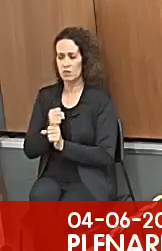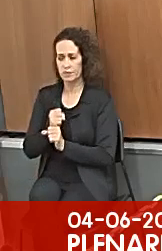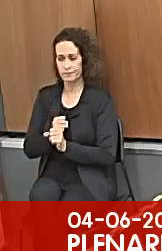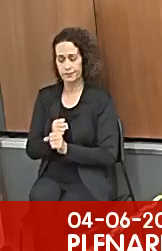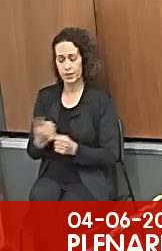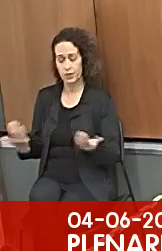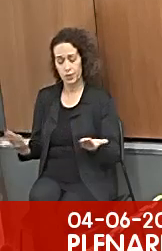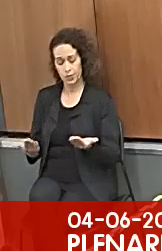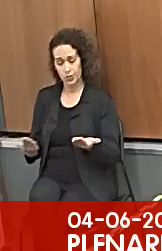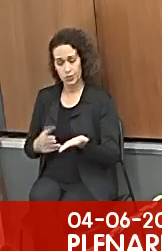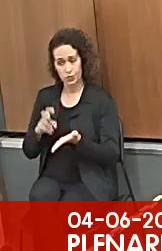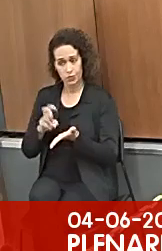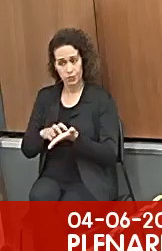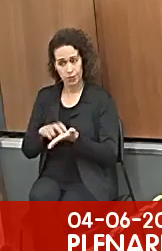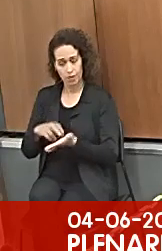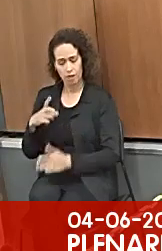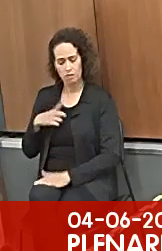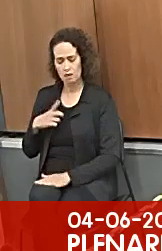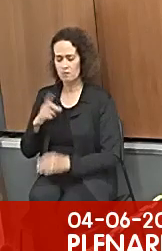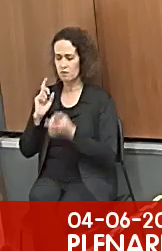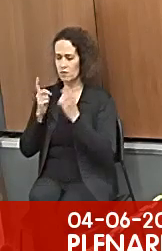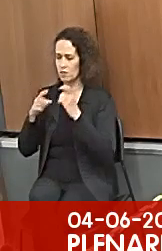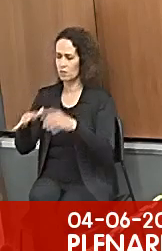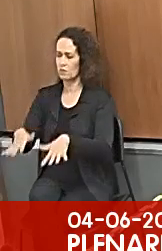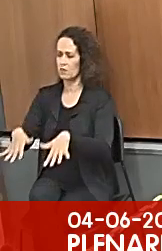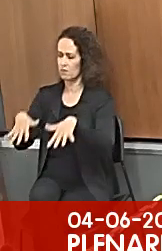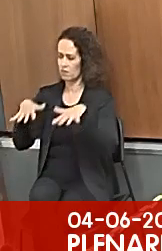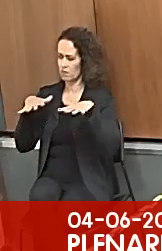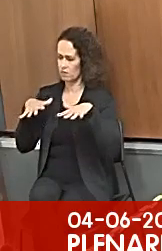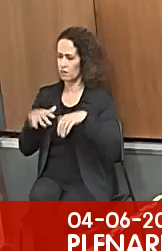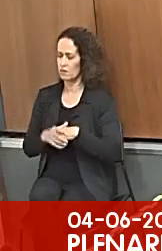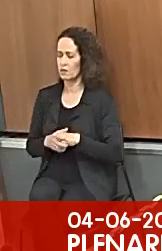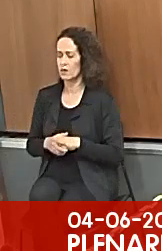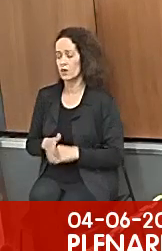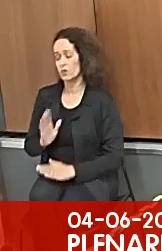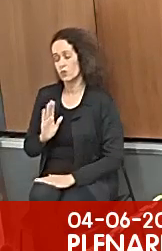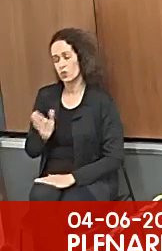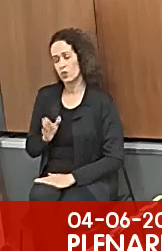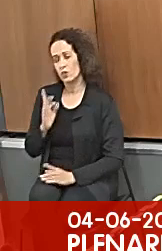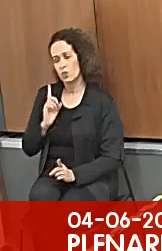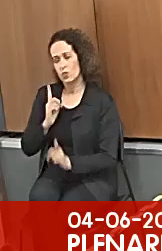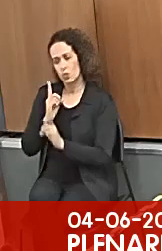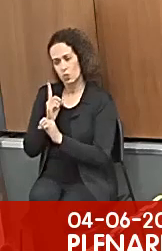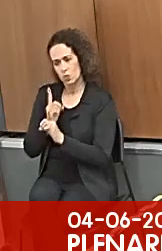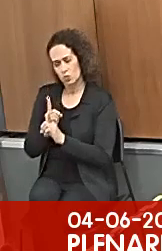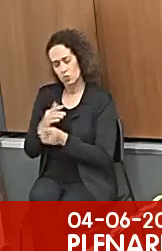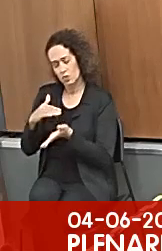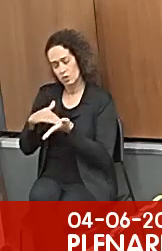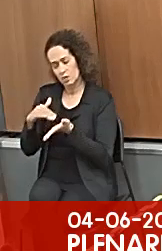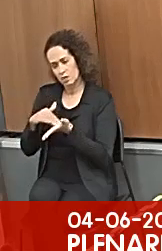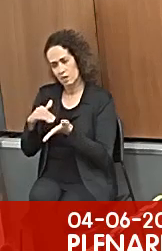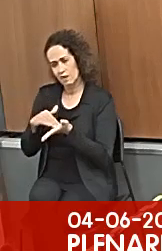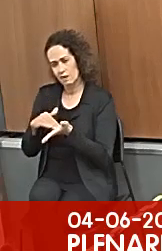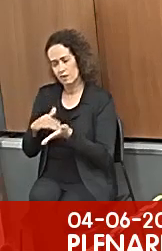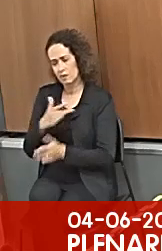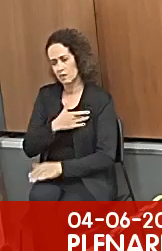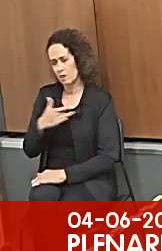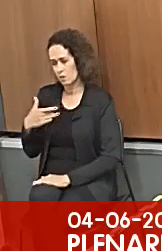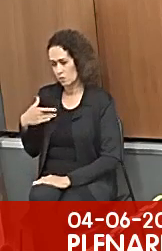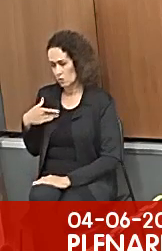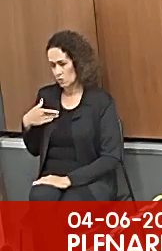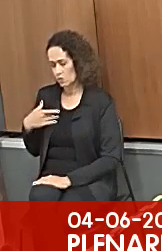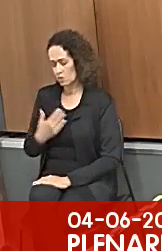essa audiência, nós vamos já um encontro com o secretário de Saúde, com o governador do Estado, e já passou da